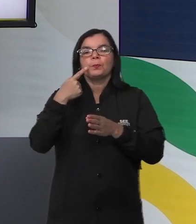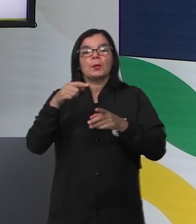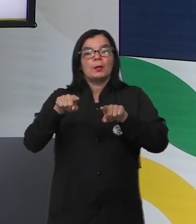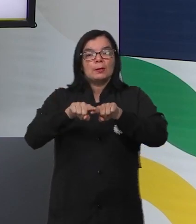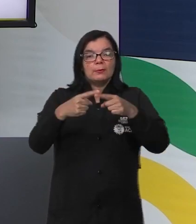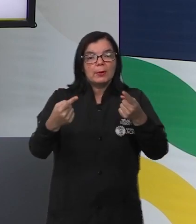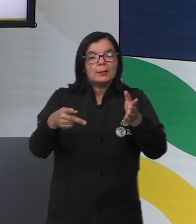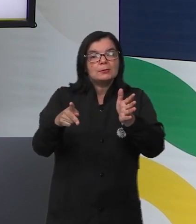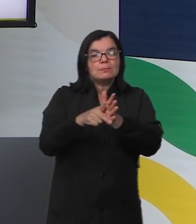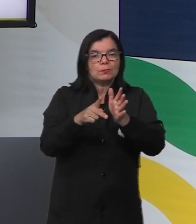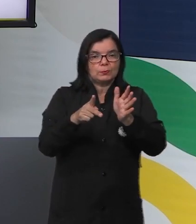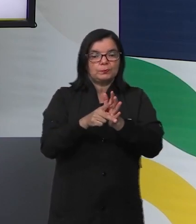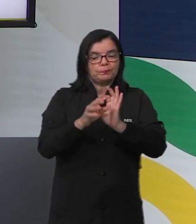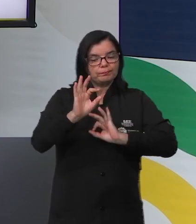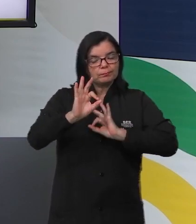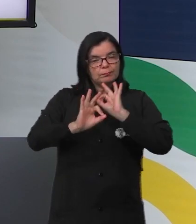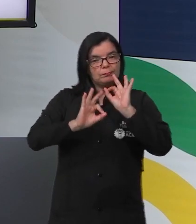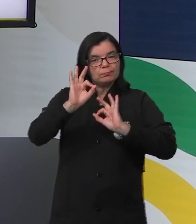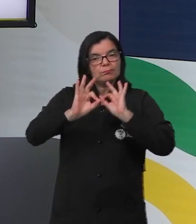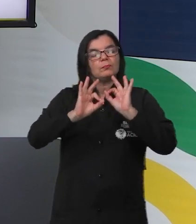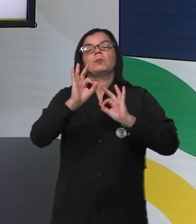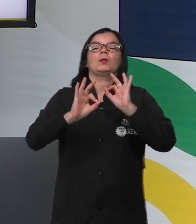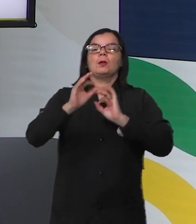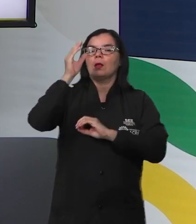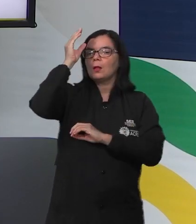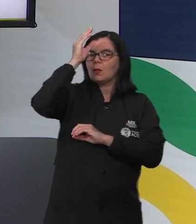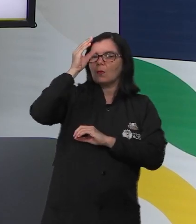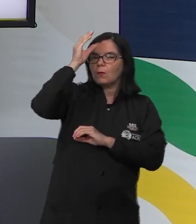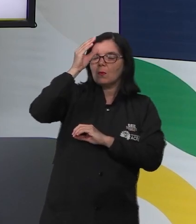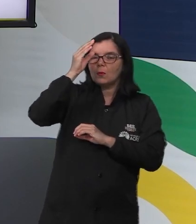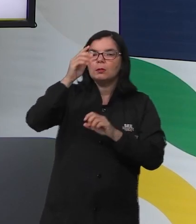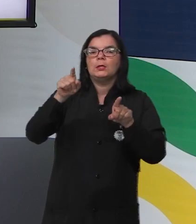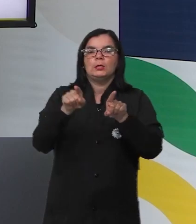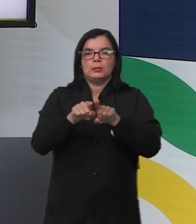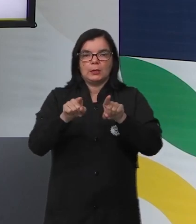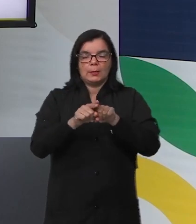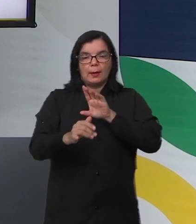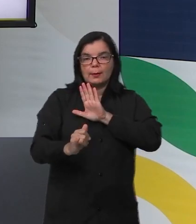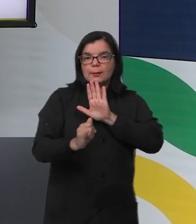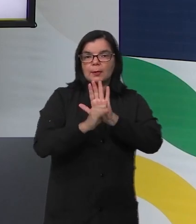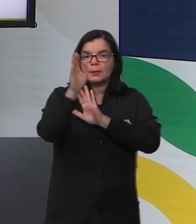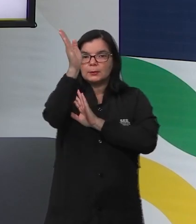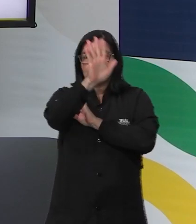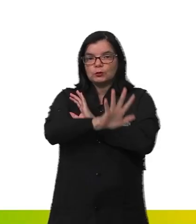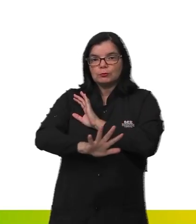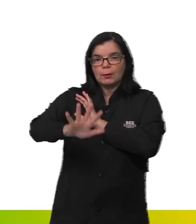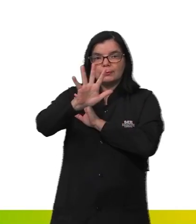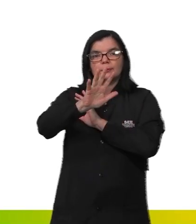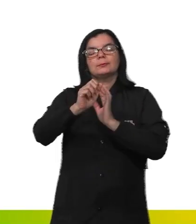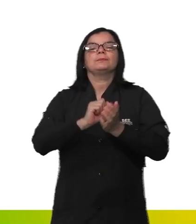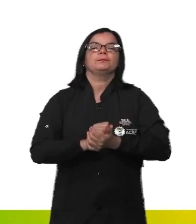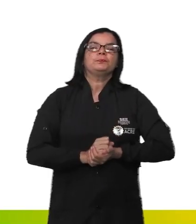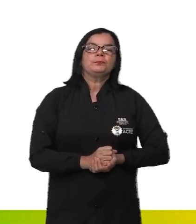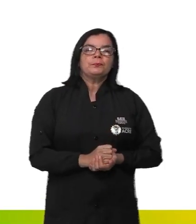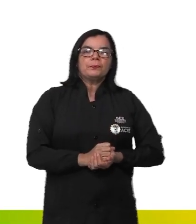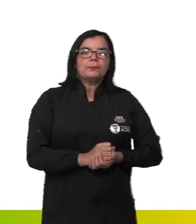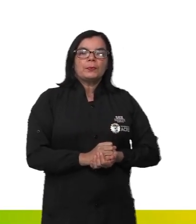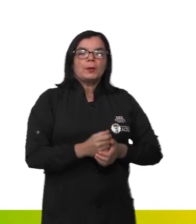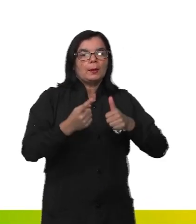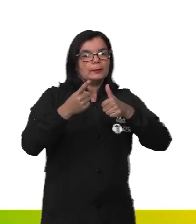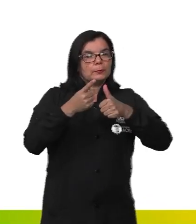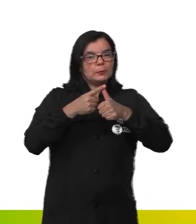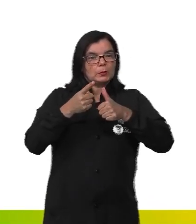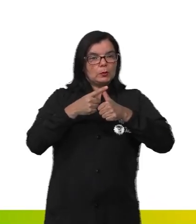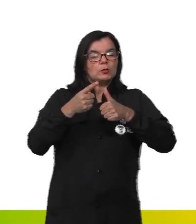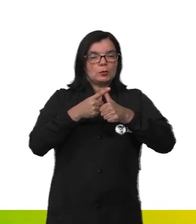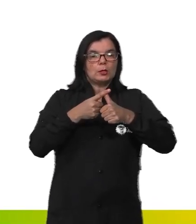fazem parte dessa construção e consciência e reconscientização acerca da identidade nacional. Vamos lá, avançando. Primeiro aqui